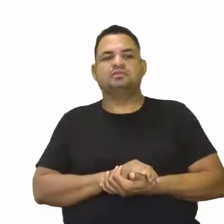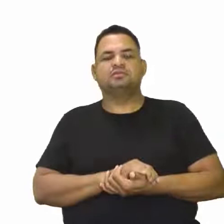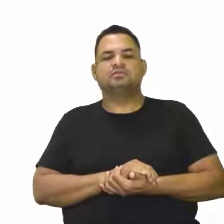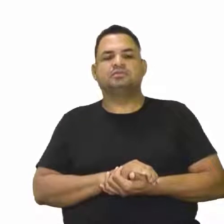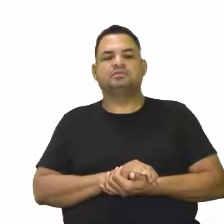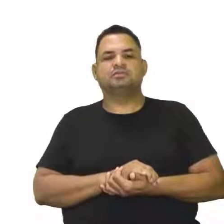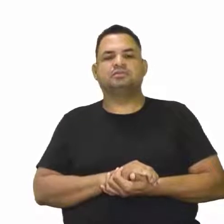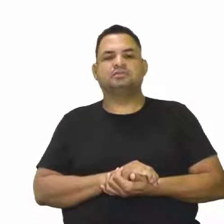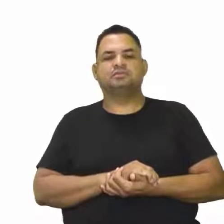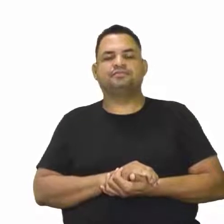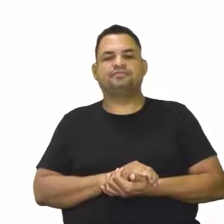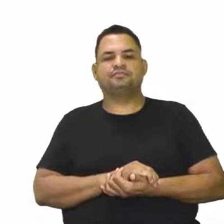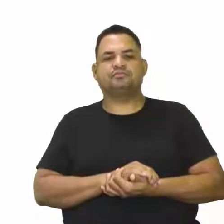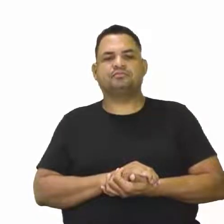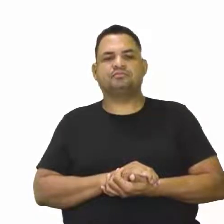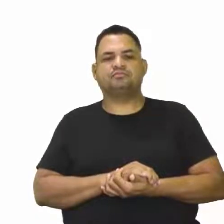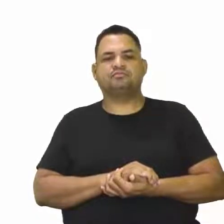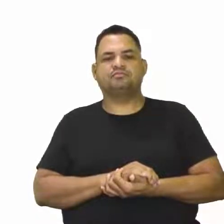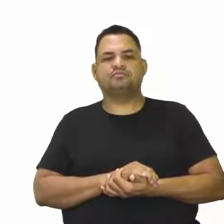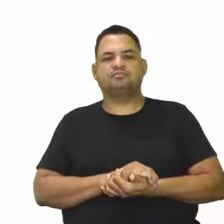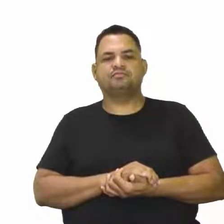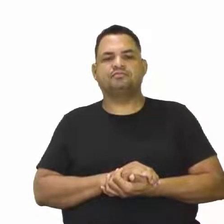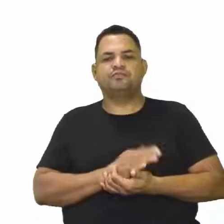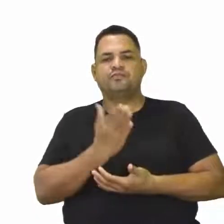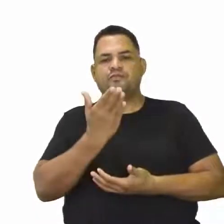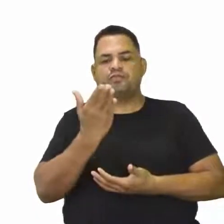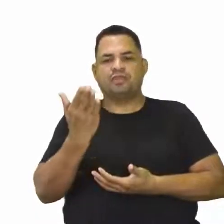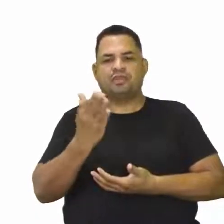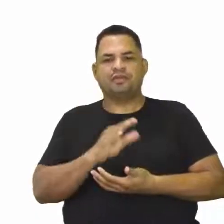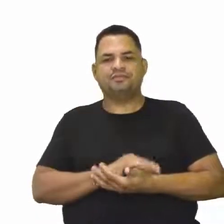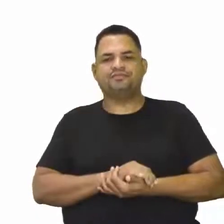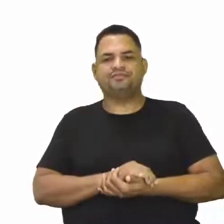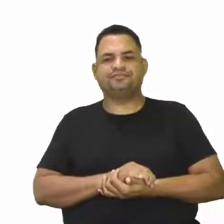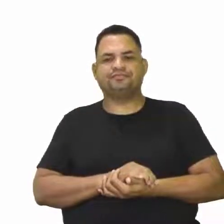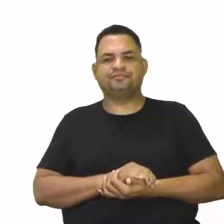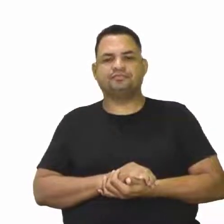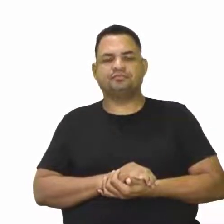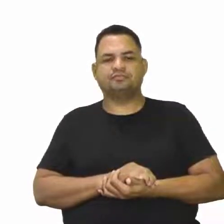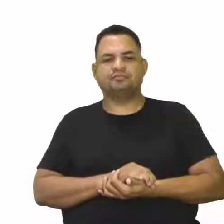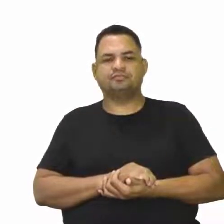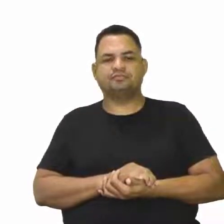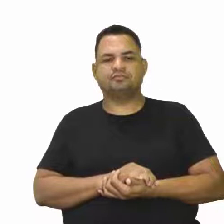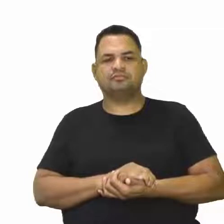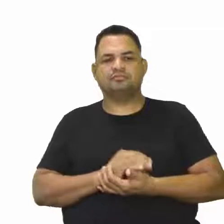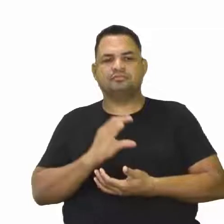com que, só que com a N, com que, por lo tanto.